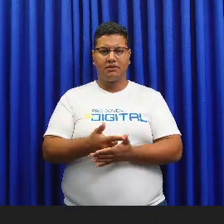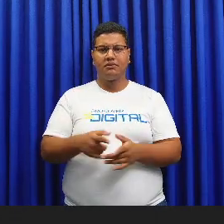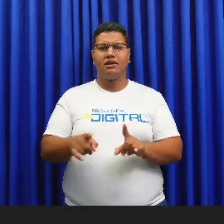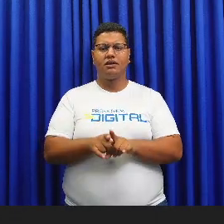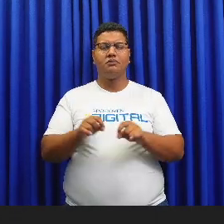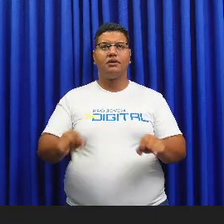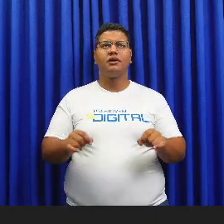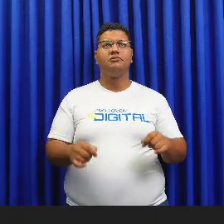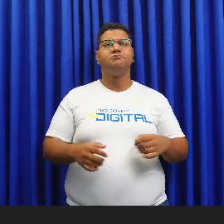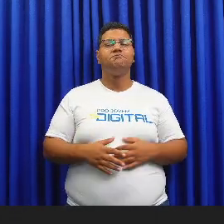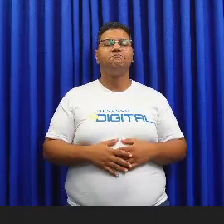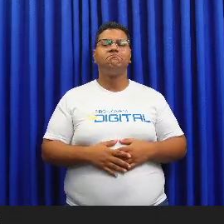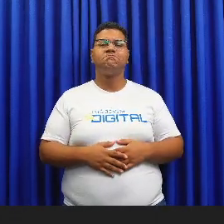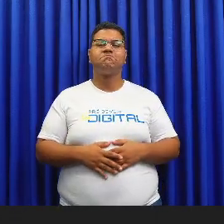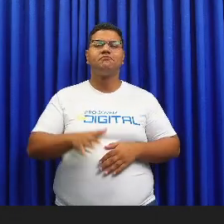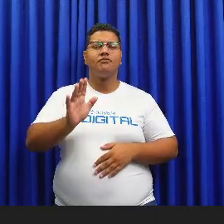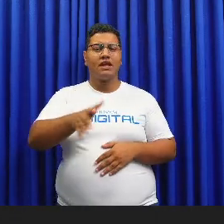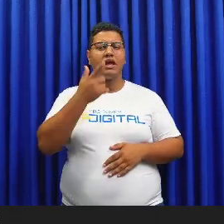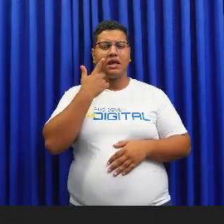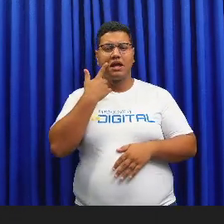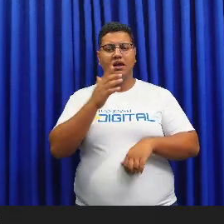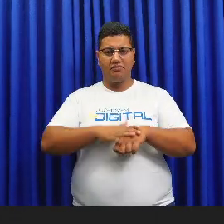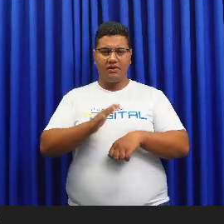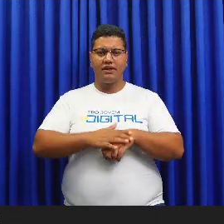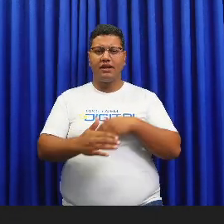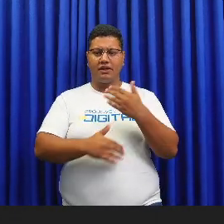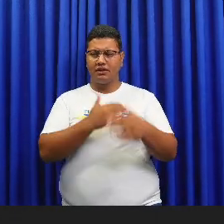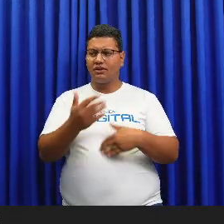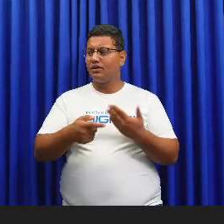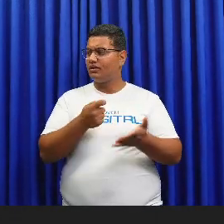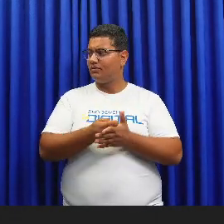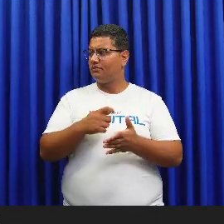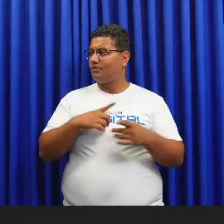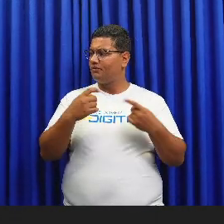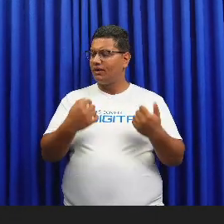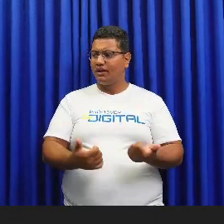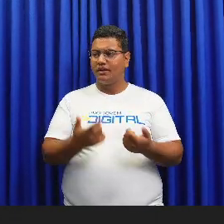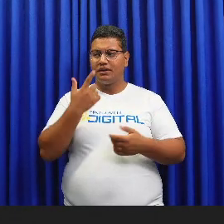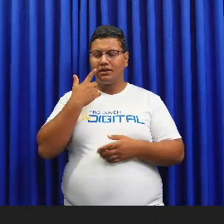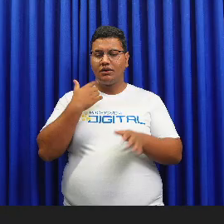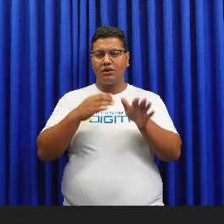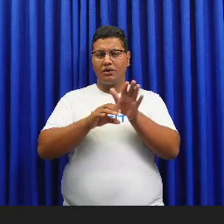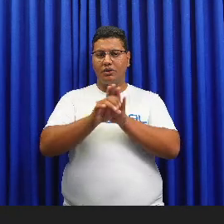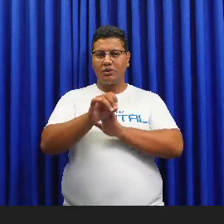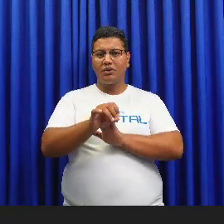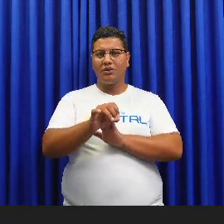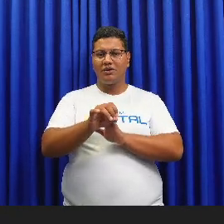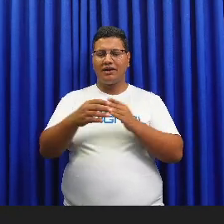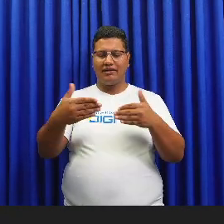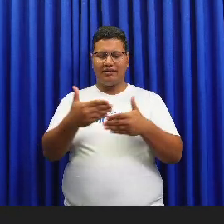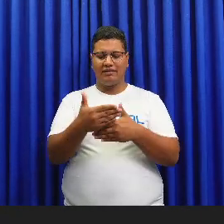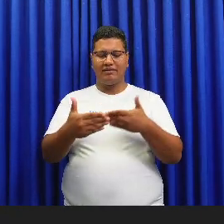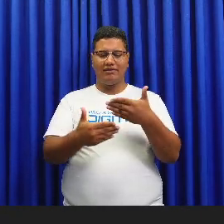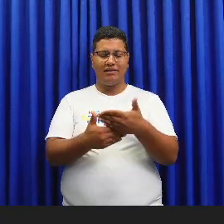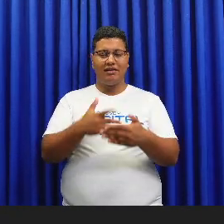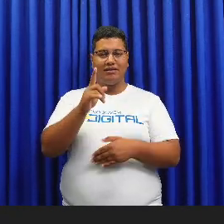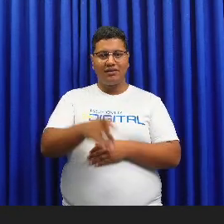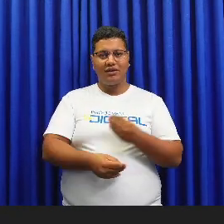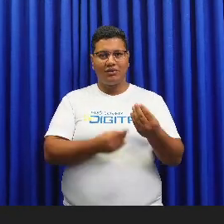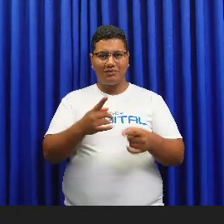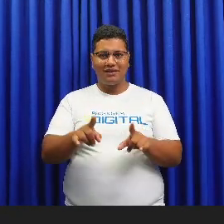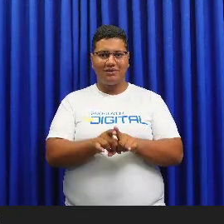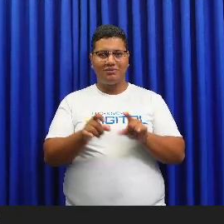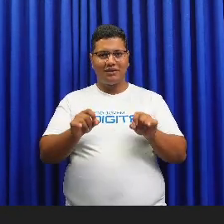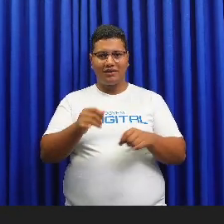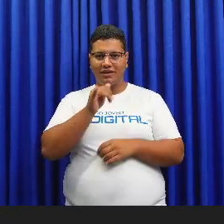pagamento, a atividade que você está desempenhando, beleza? Google Slides, esse Google Slides, ele foi